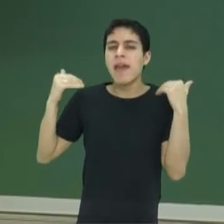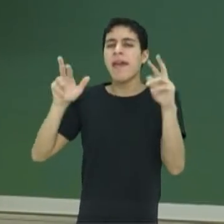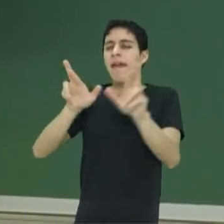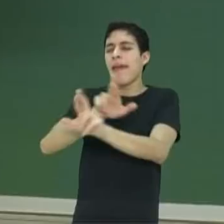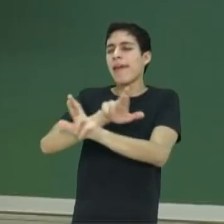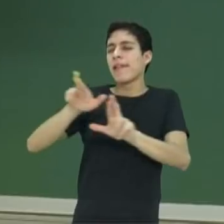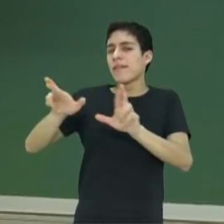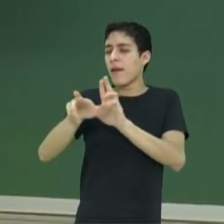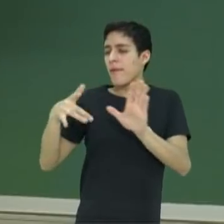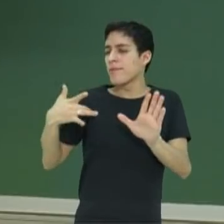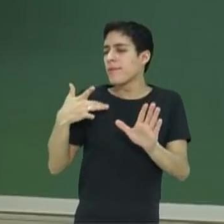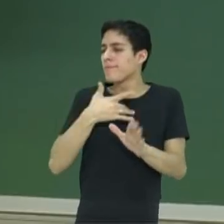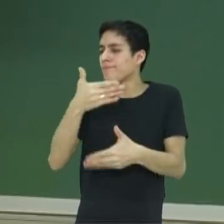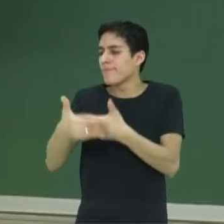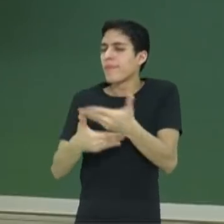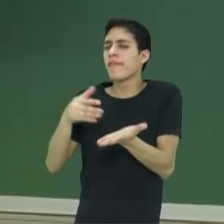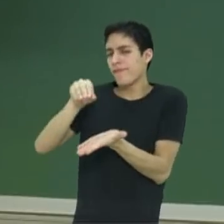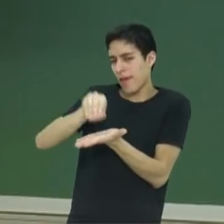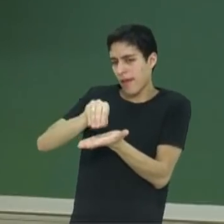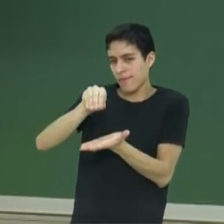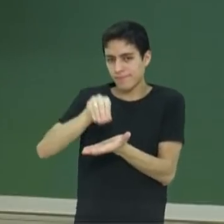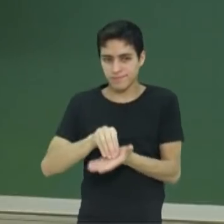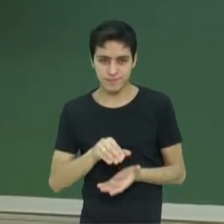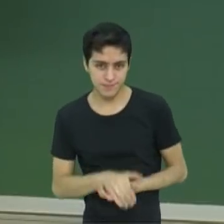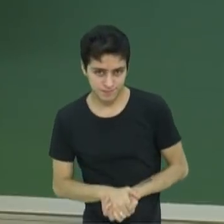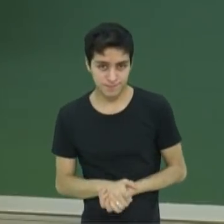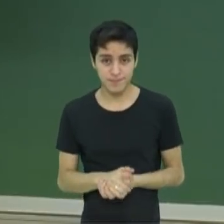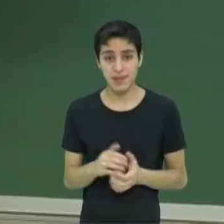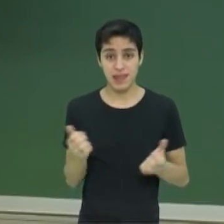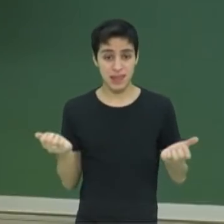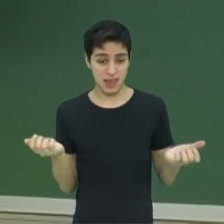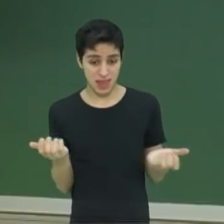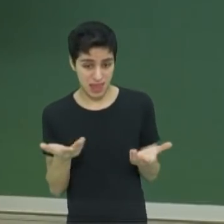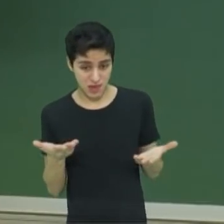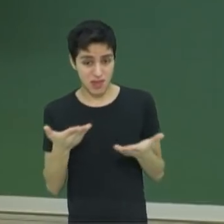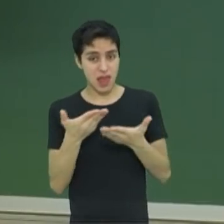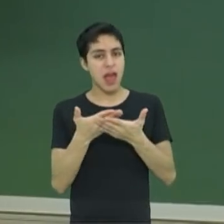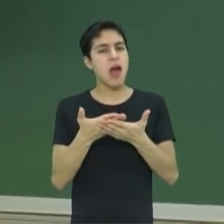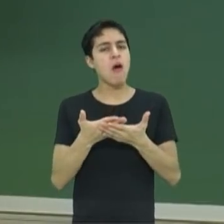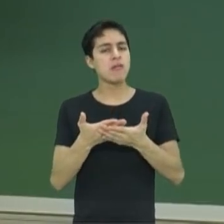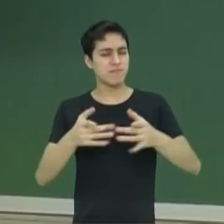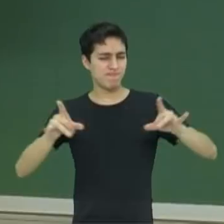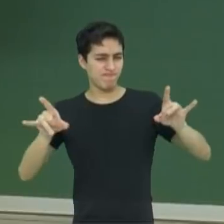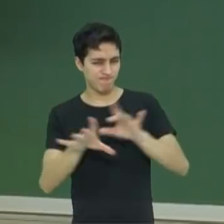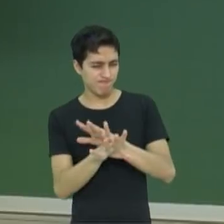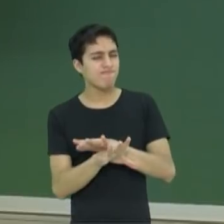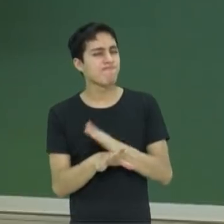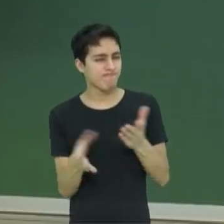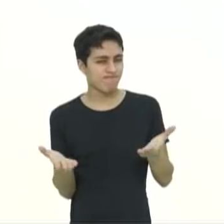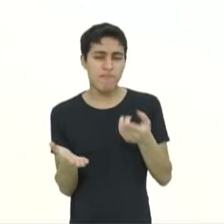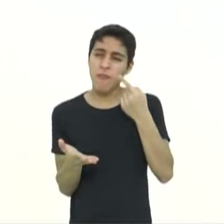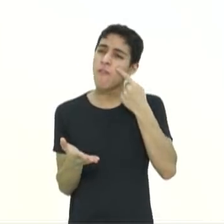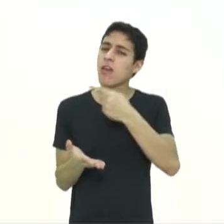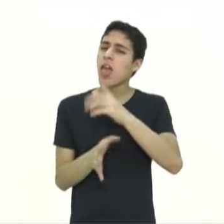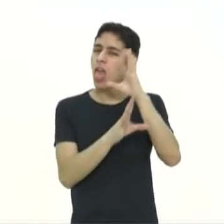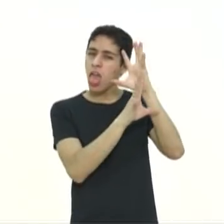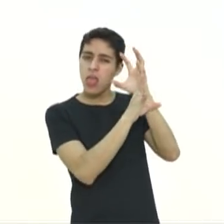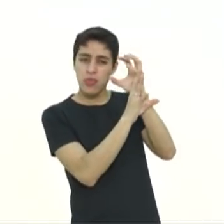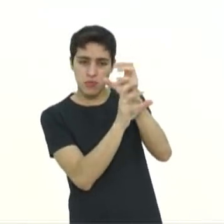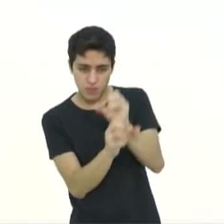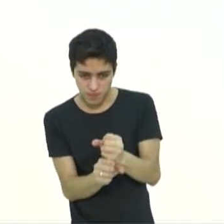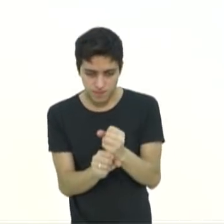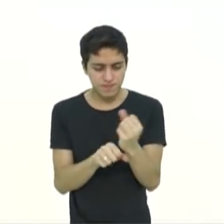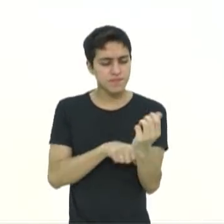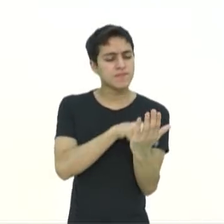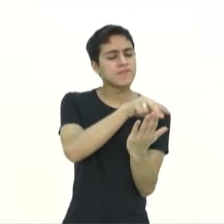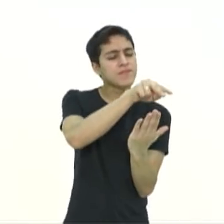de uma outra forma também. Estamos chegando ao fim da aula, vamos ver o nosso resumo. Realizamos a leitura e compreensão